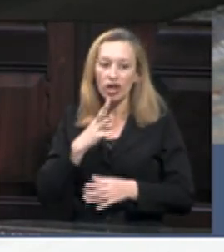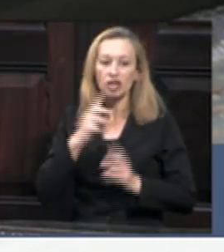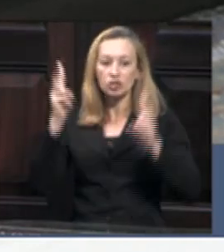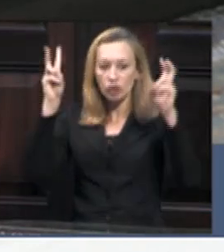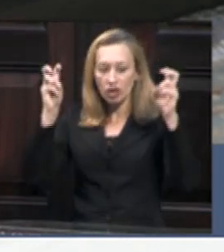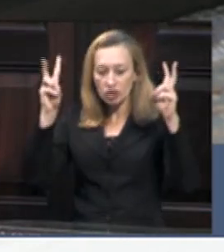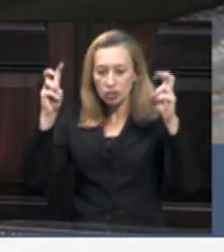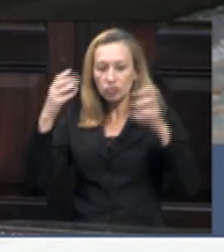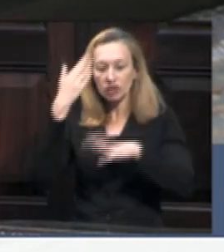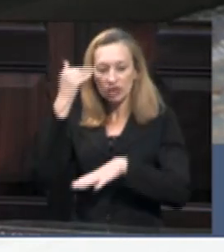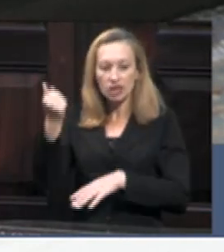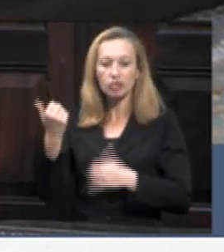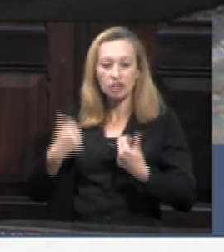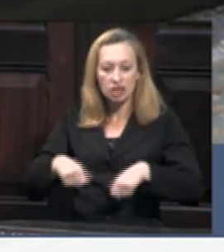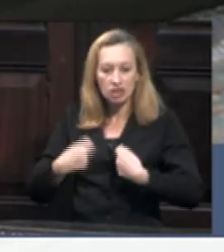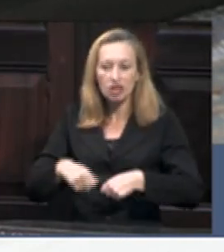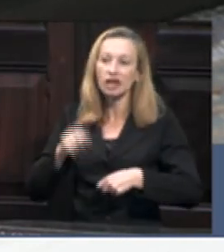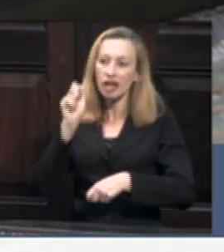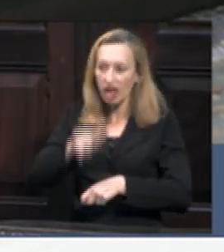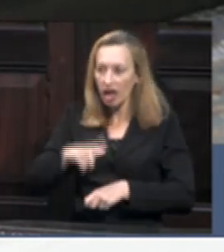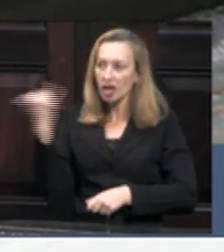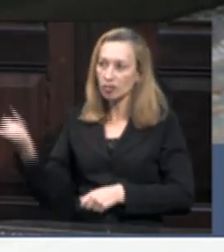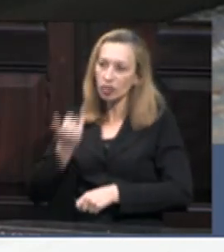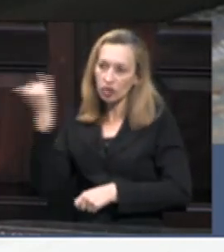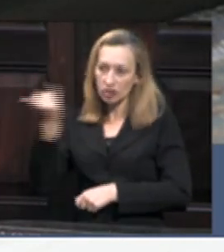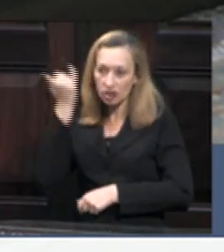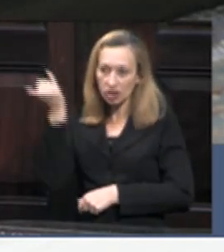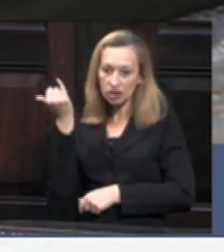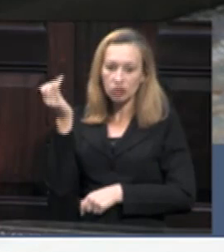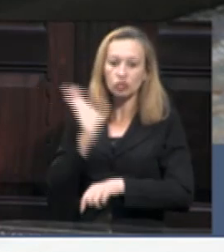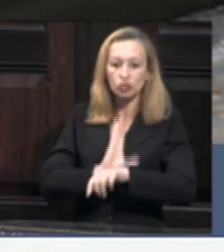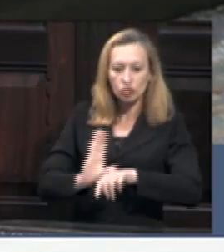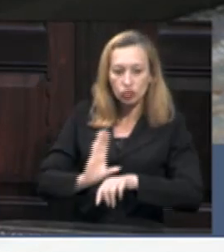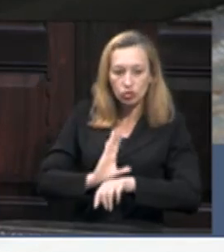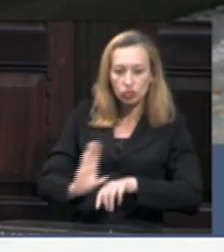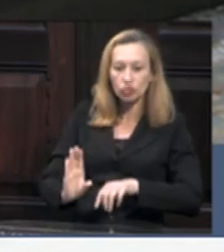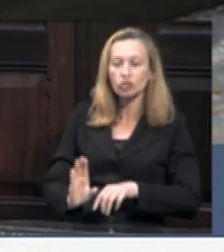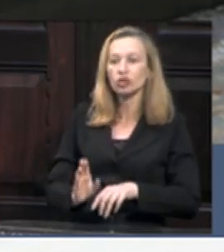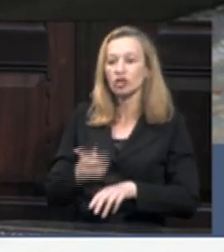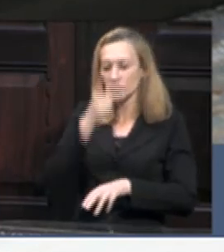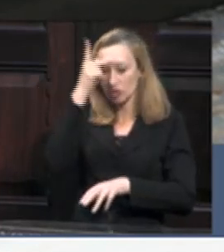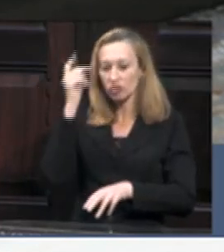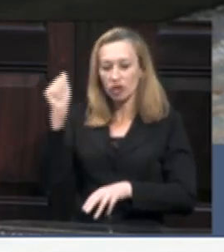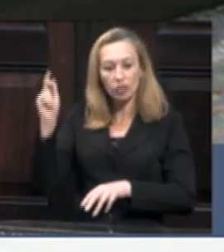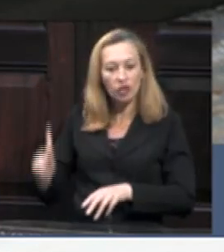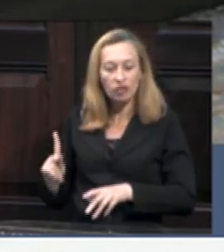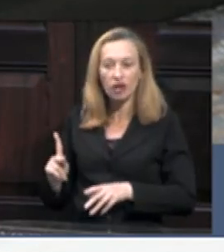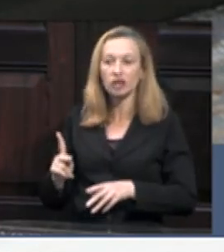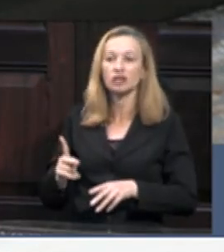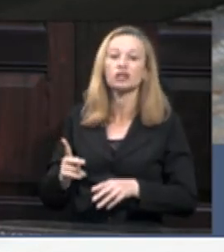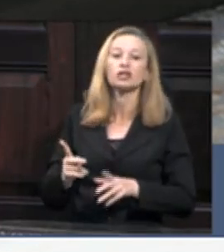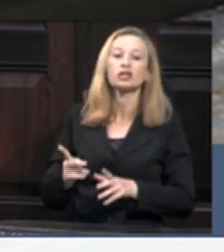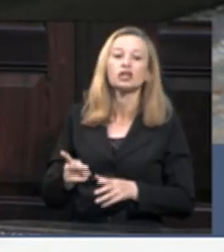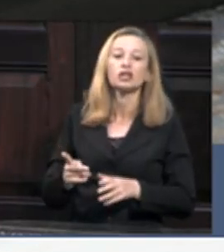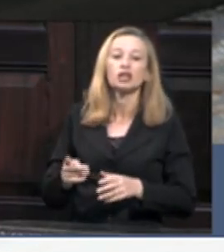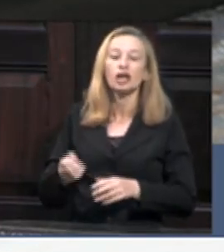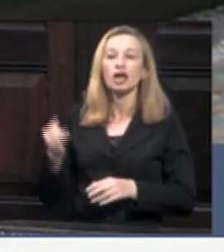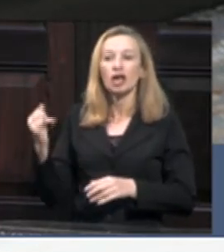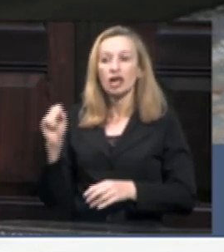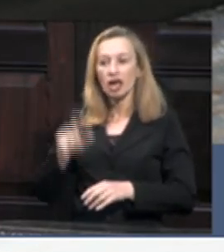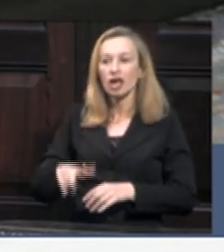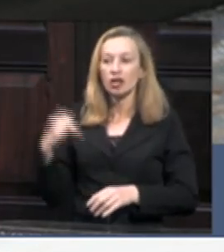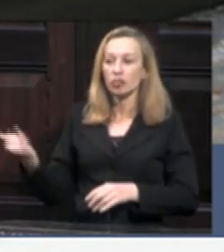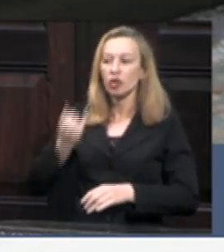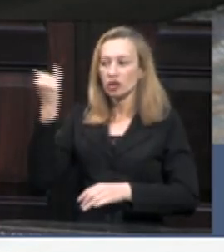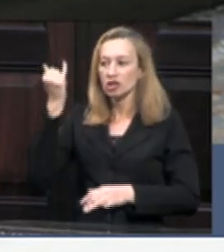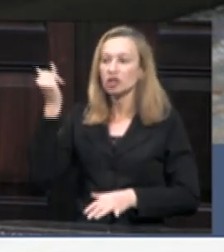desses servidores concursados no Degase devido ao volume de trabalho, e não se justifica que eles não tenham sido convocados, que haja contratados em